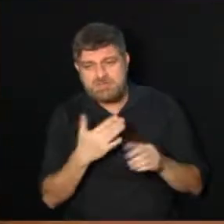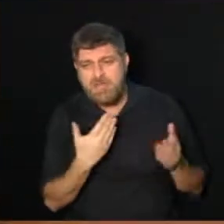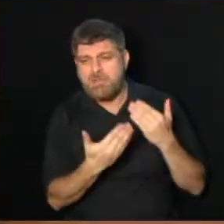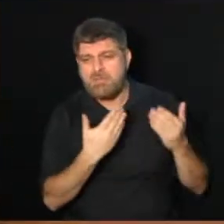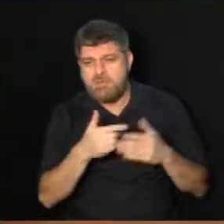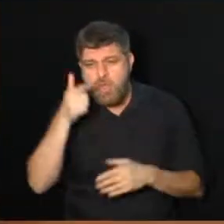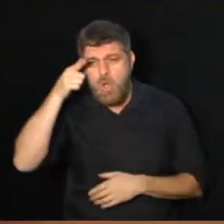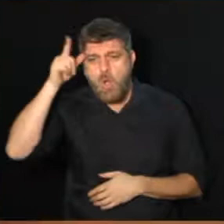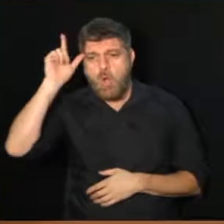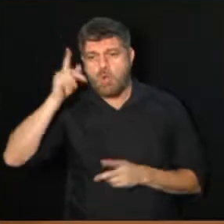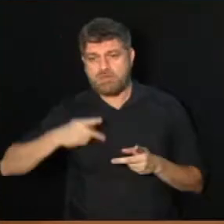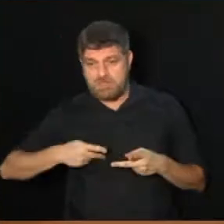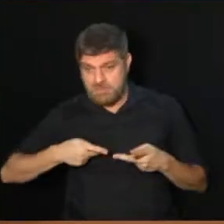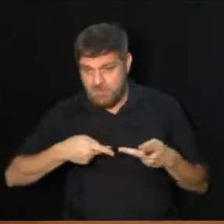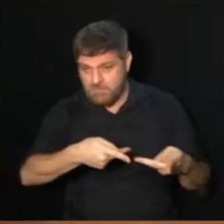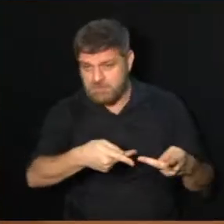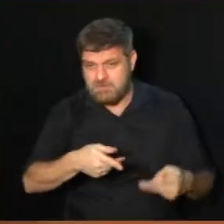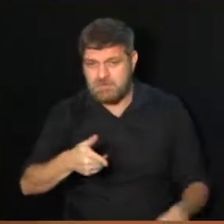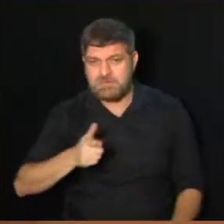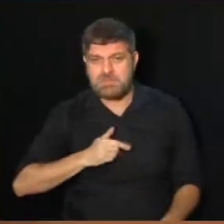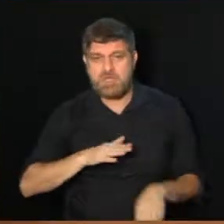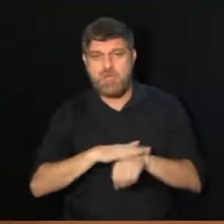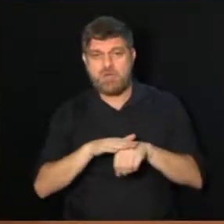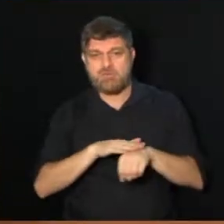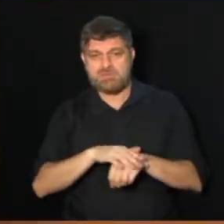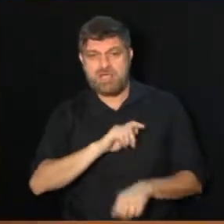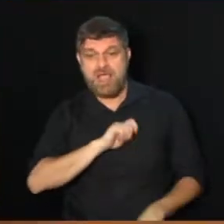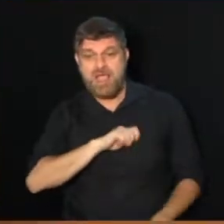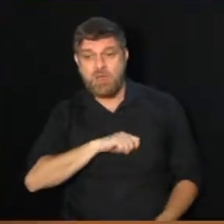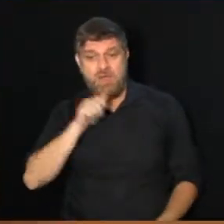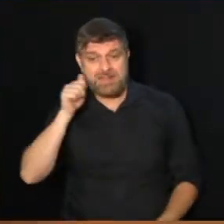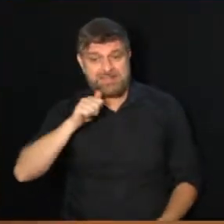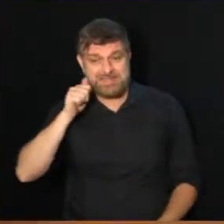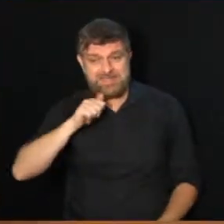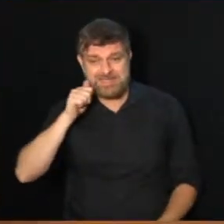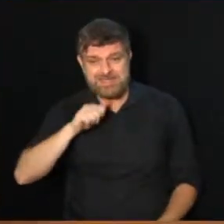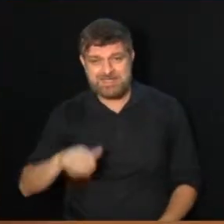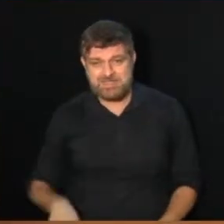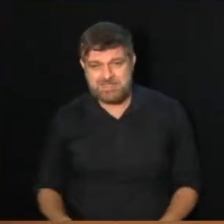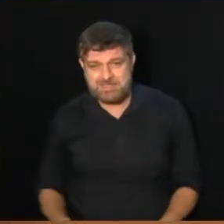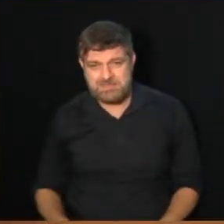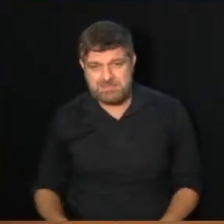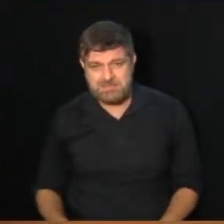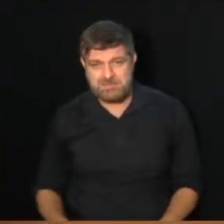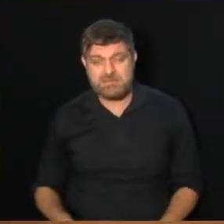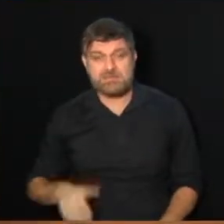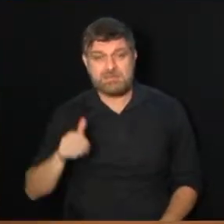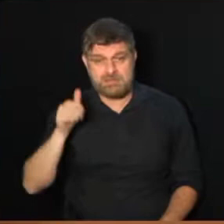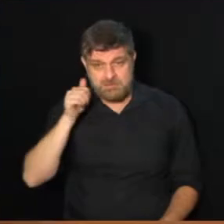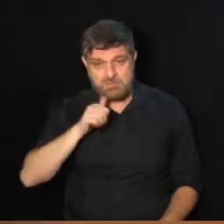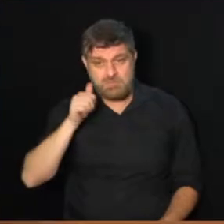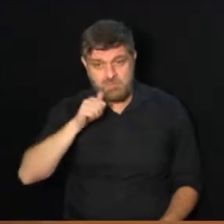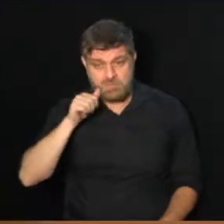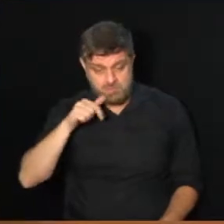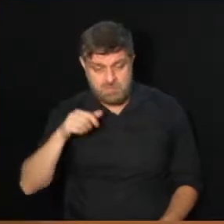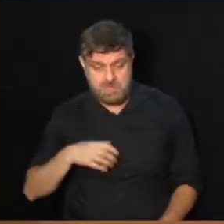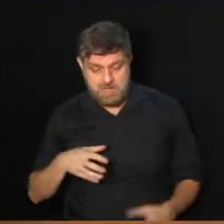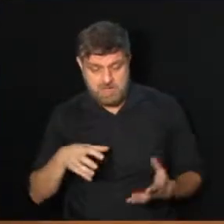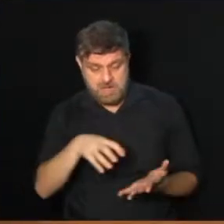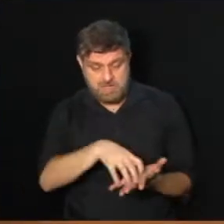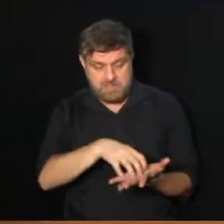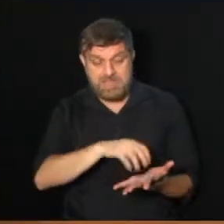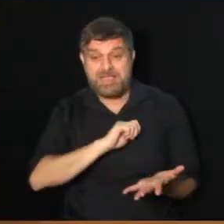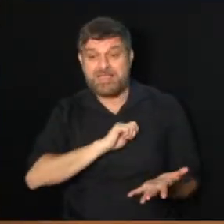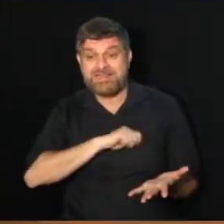eu fui convidado para ter uma conversa com a delegada da Delegacia da Mulher de Campinas. Nós vamos estar